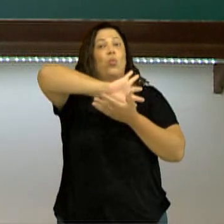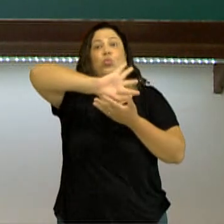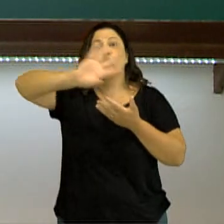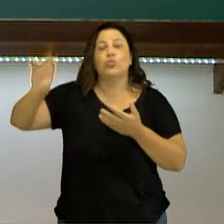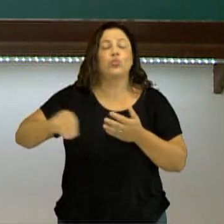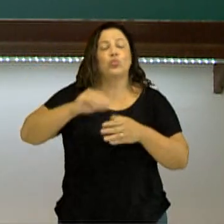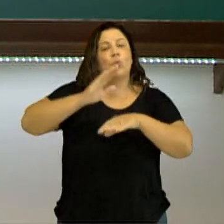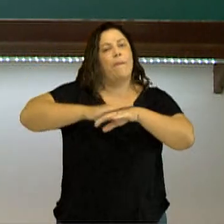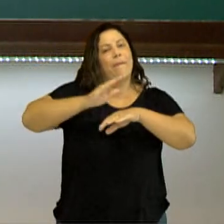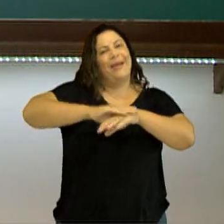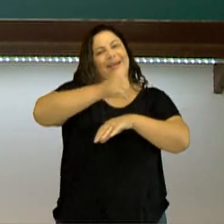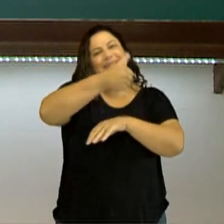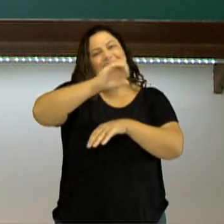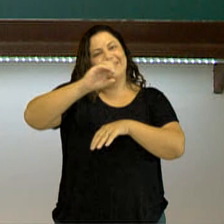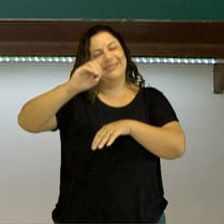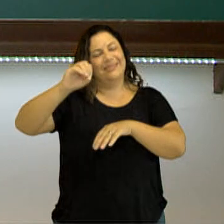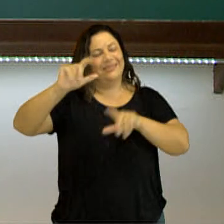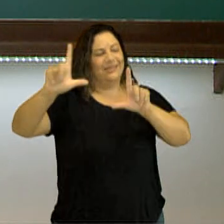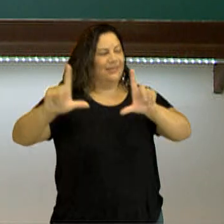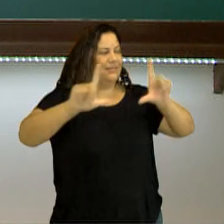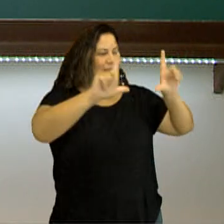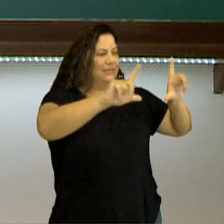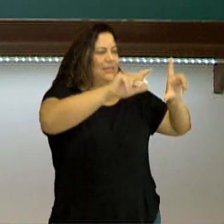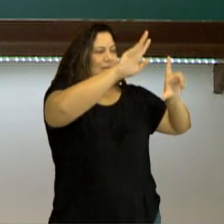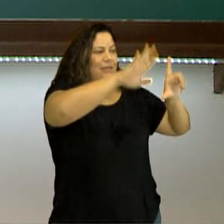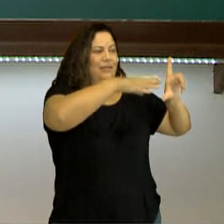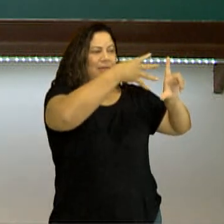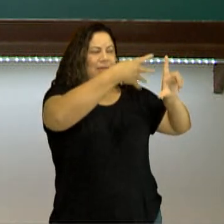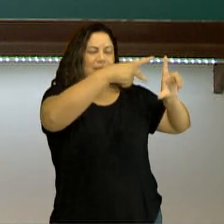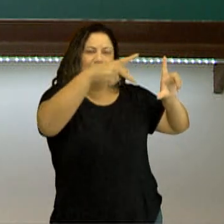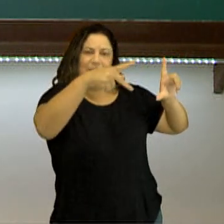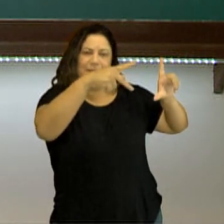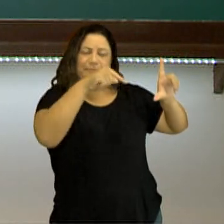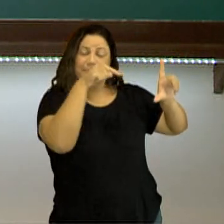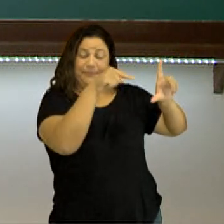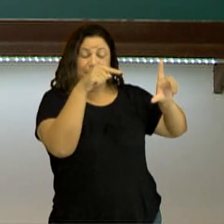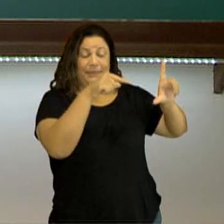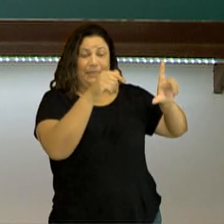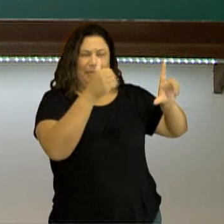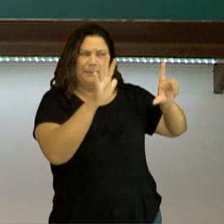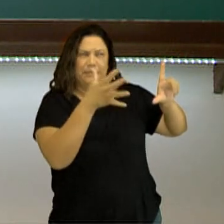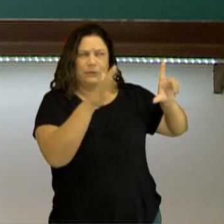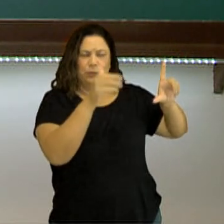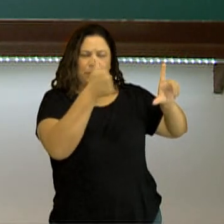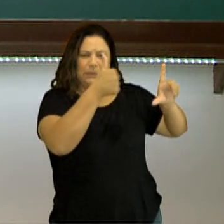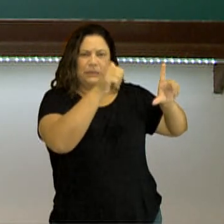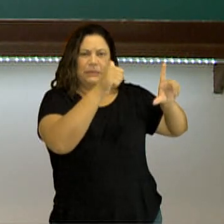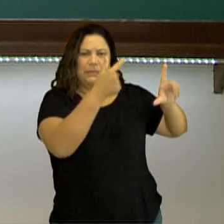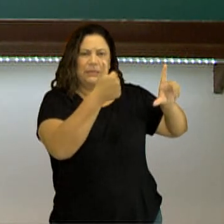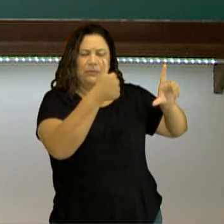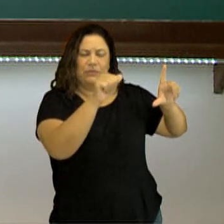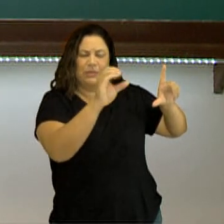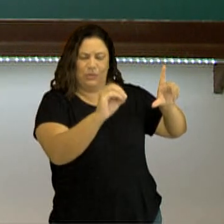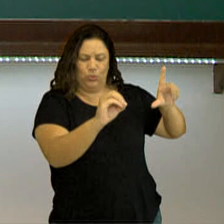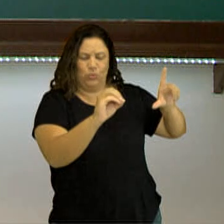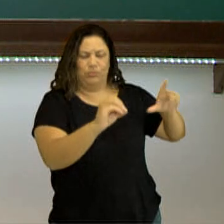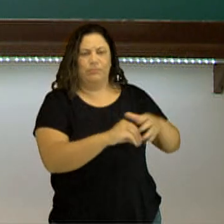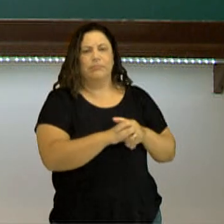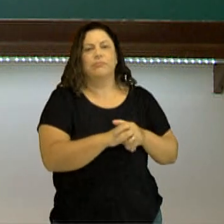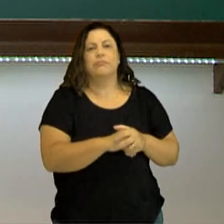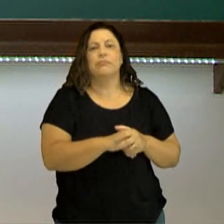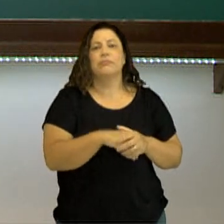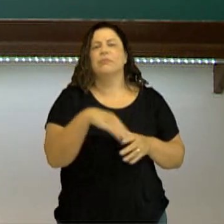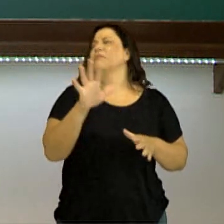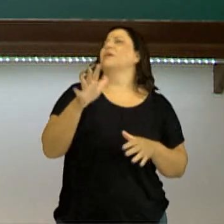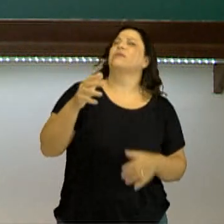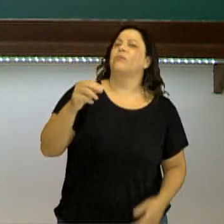100 elementos químicos, né, nós temos aproximadamente 118, cada um deles tem o seu número